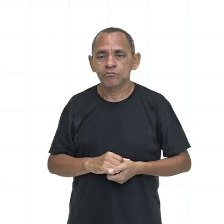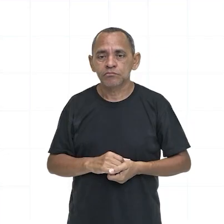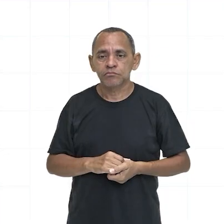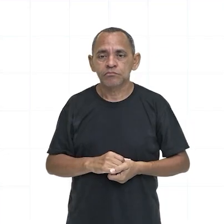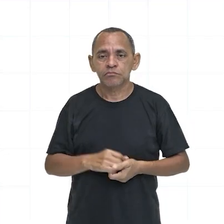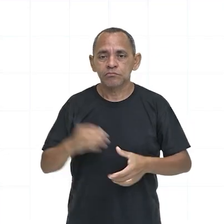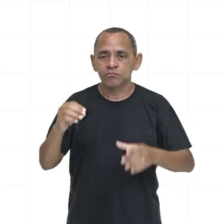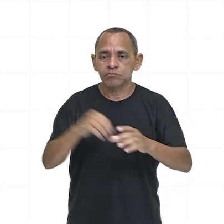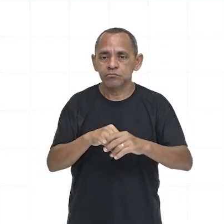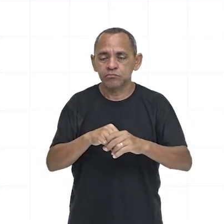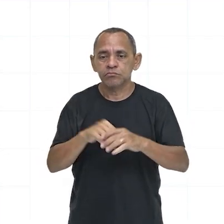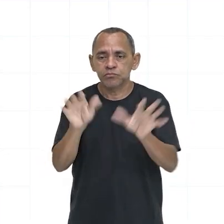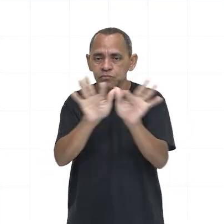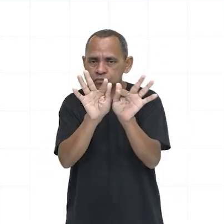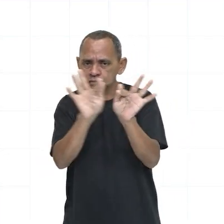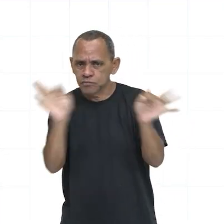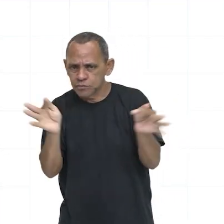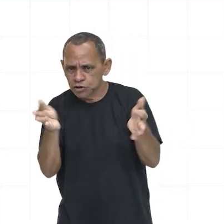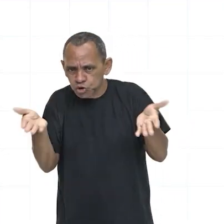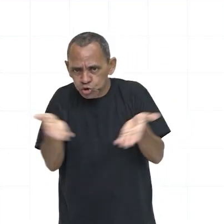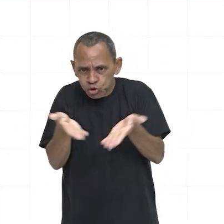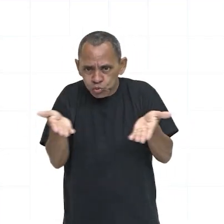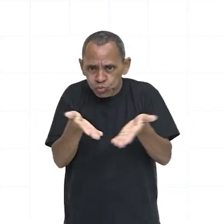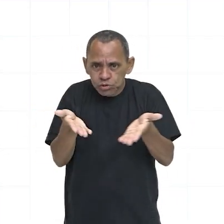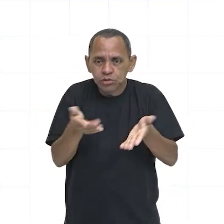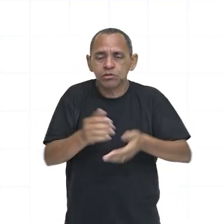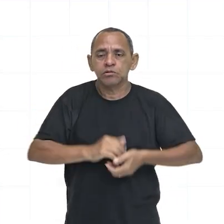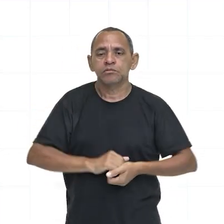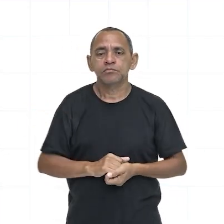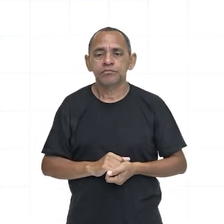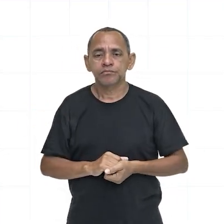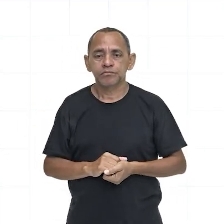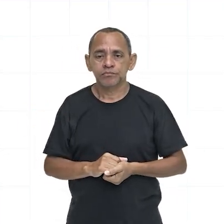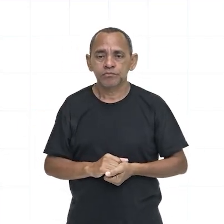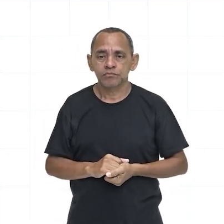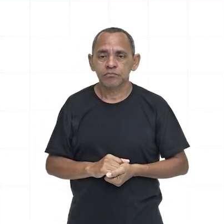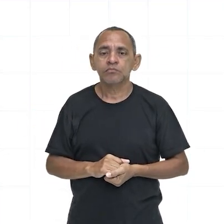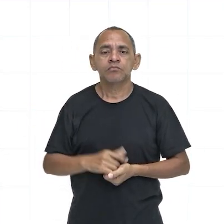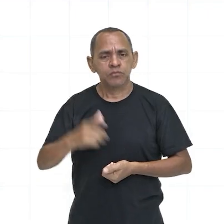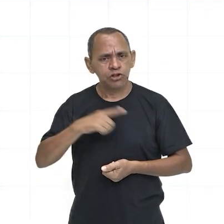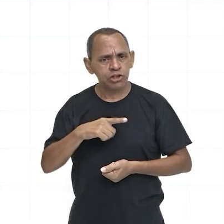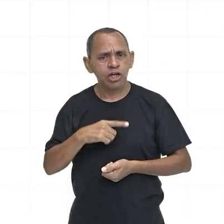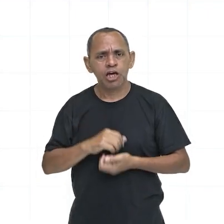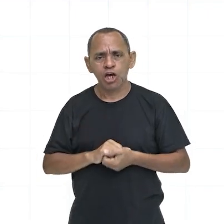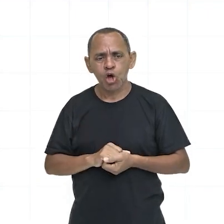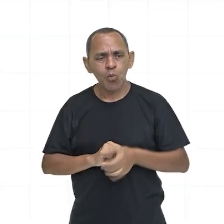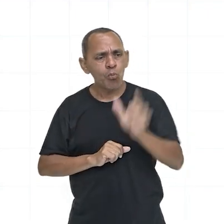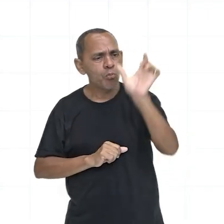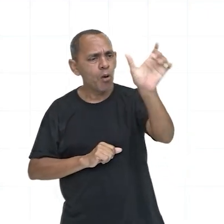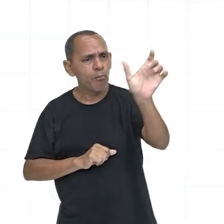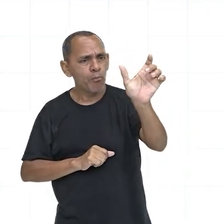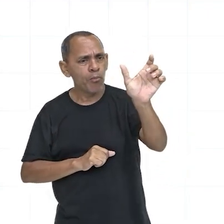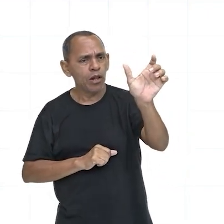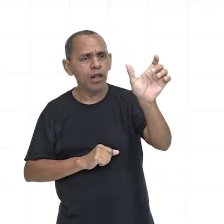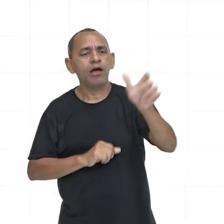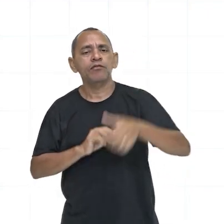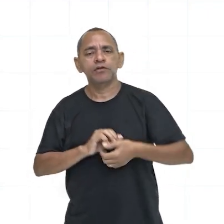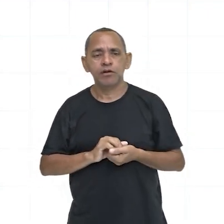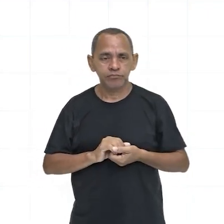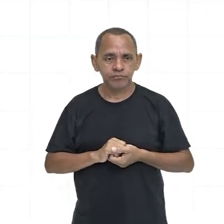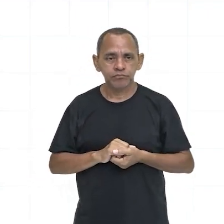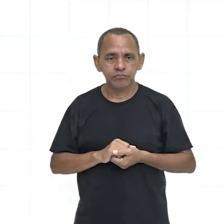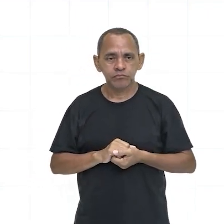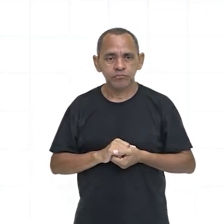meu sujeito, he, she ou it, ou uma palavra equivalente. Então, eu já sei que o verbo daquela oração,